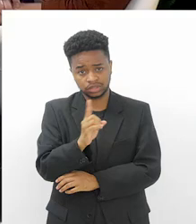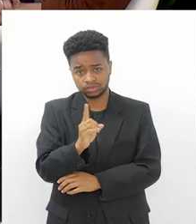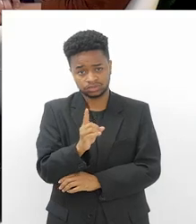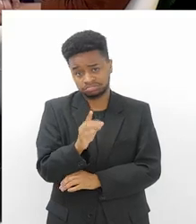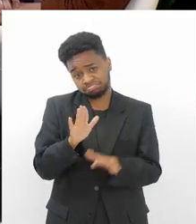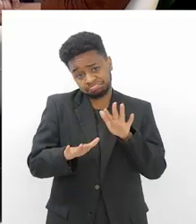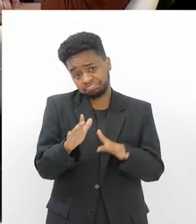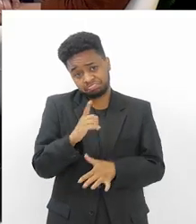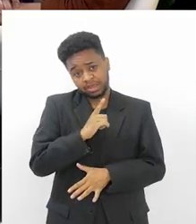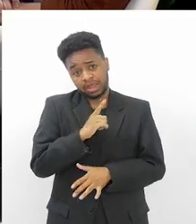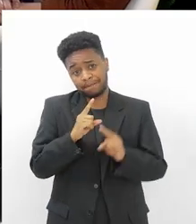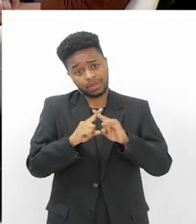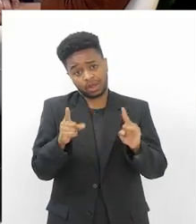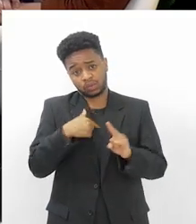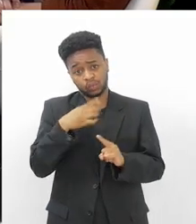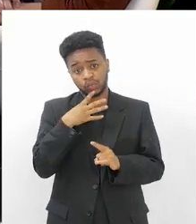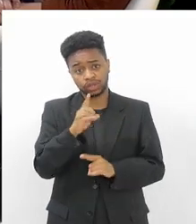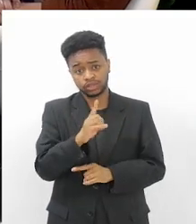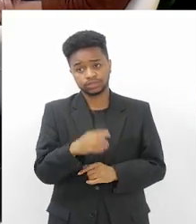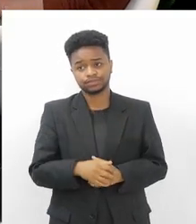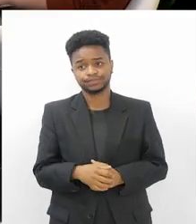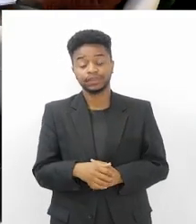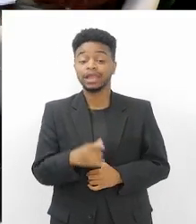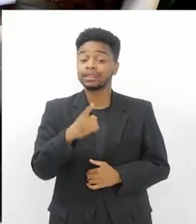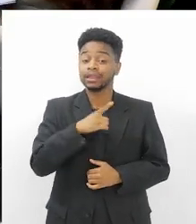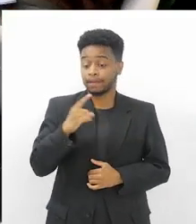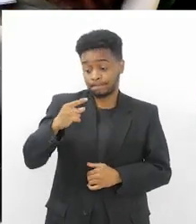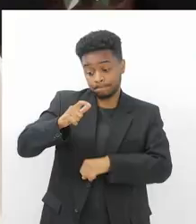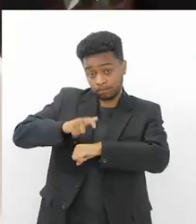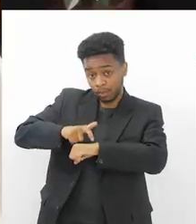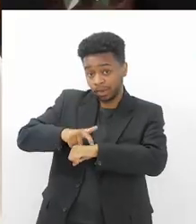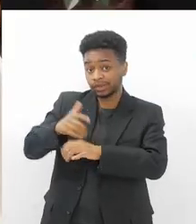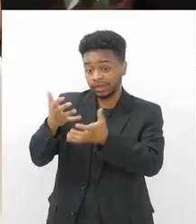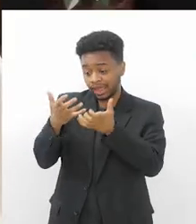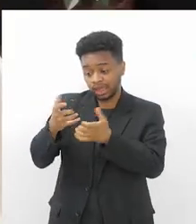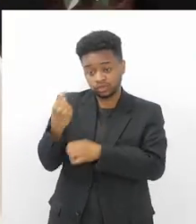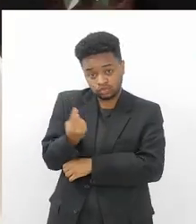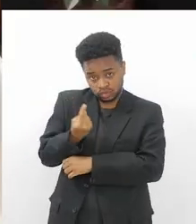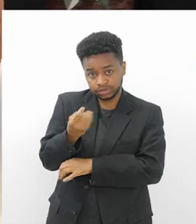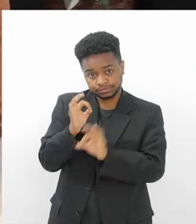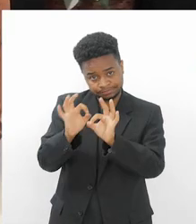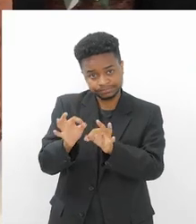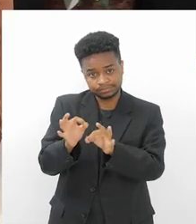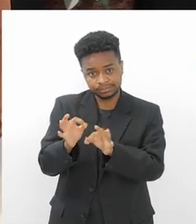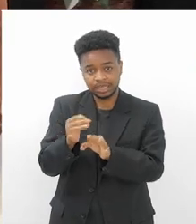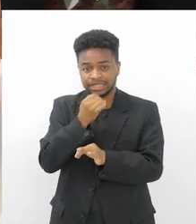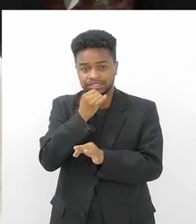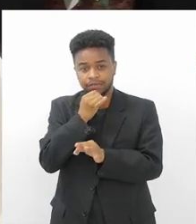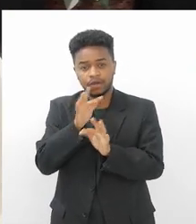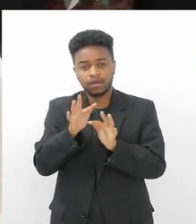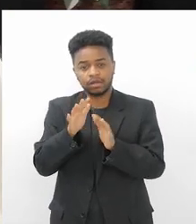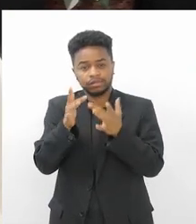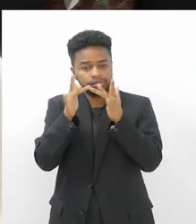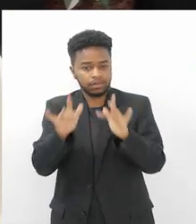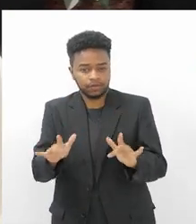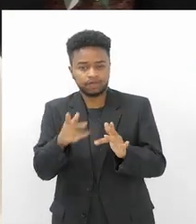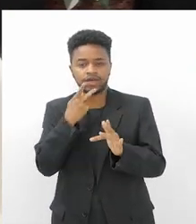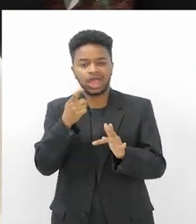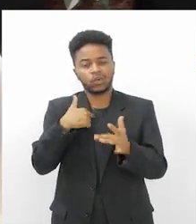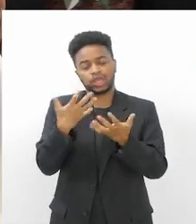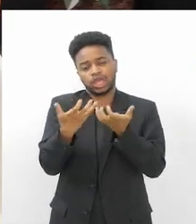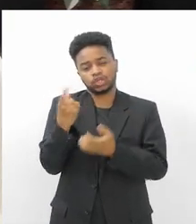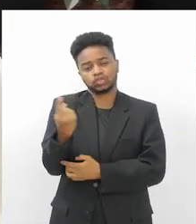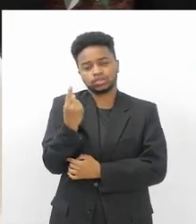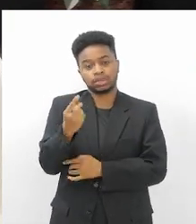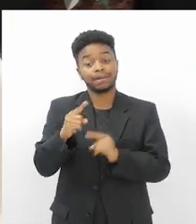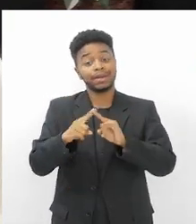Isso eu não conheço. Pode ser que exista. Nós temos. A gente tem milhões. Momentos que a gente, claro, quer ficar sozinho, tem, né? Tem gente que terminou uma relação, ah, não,